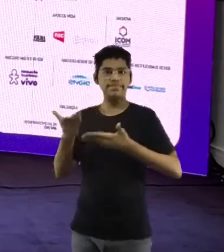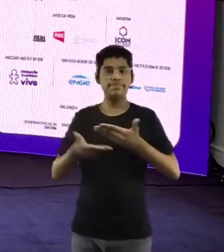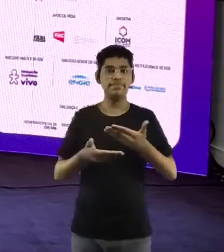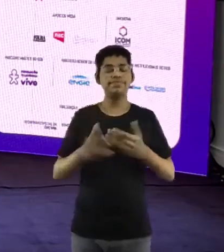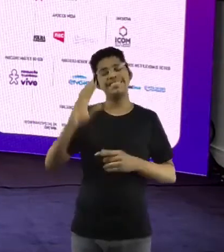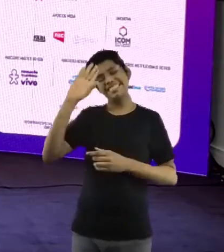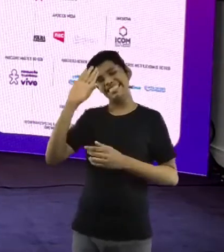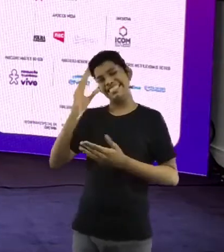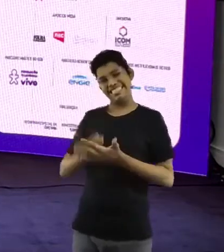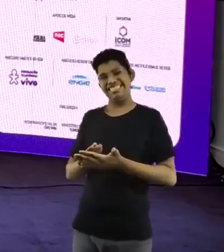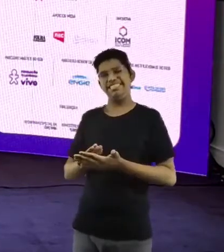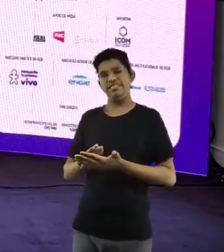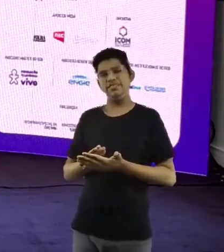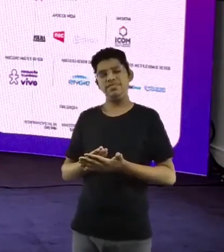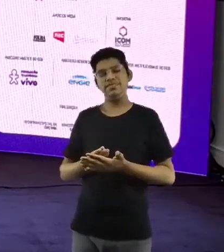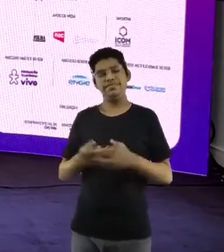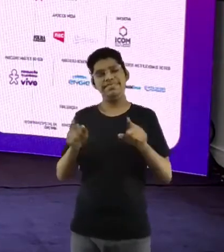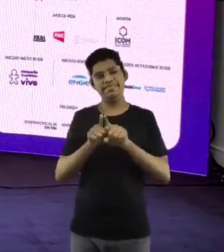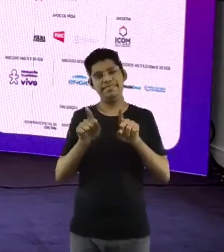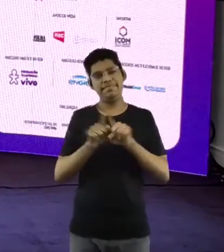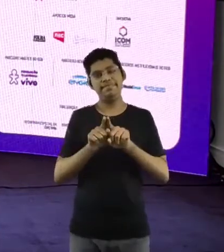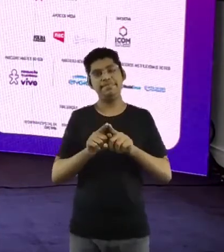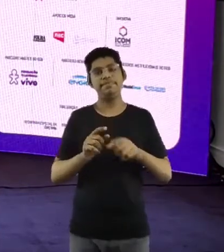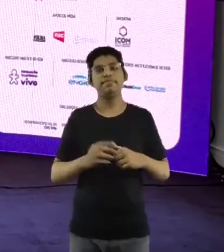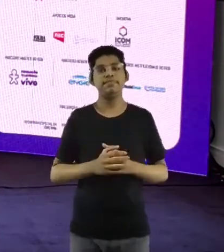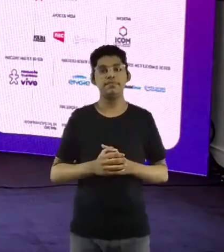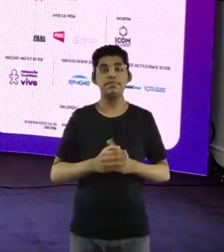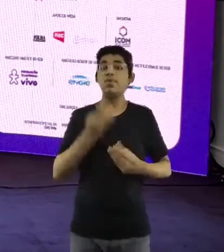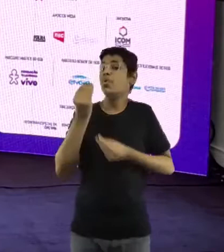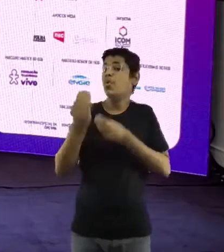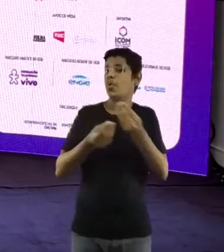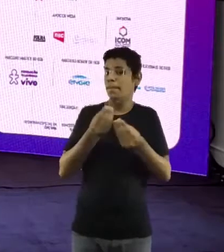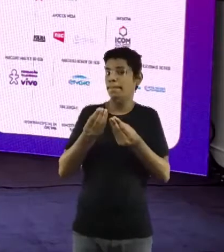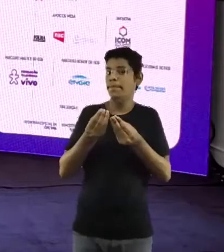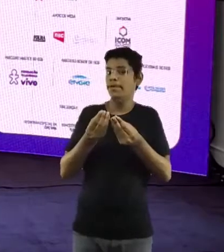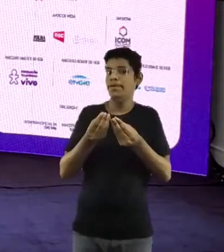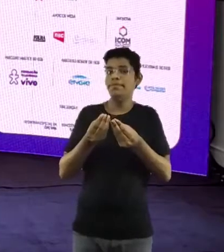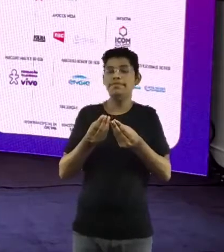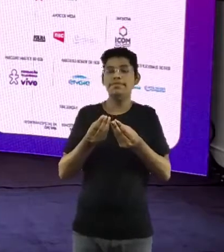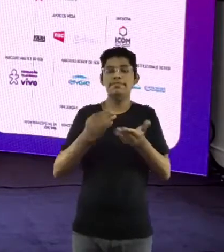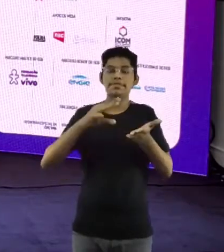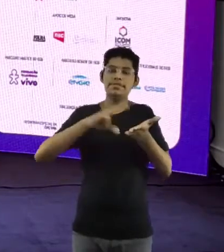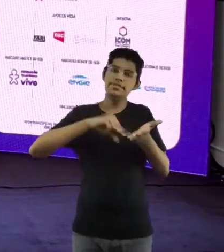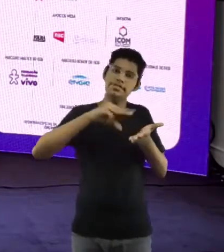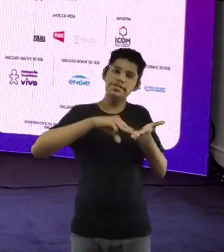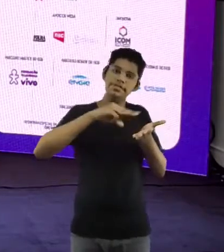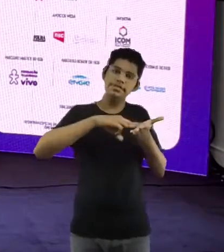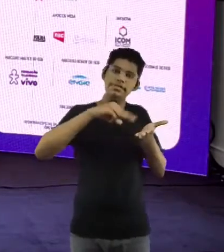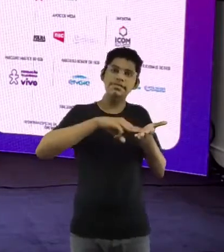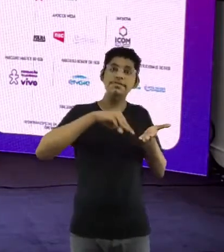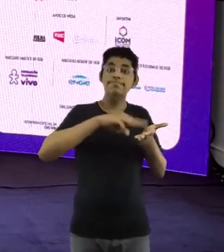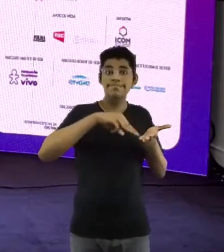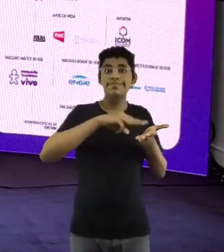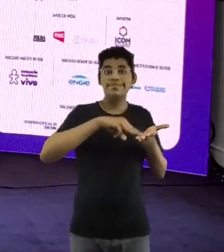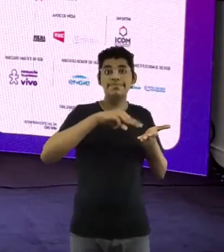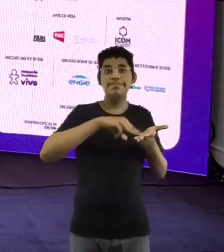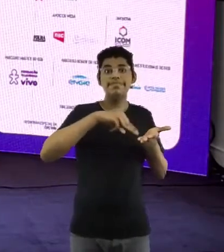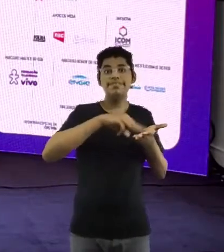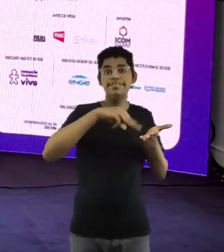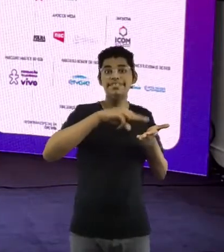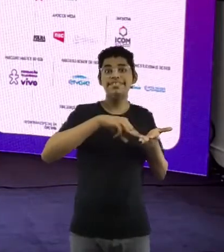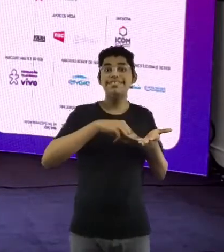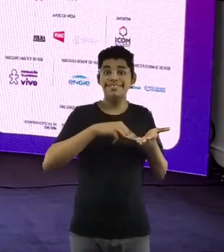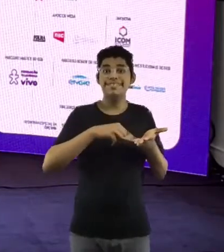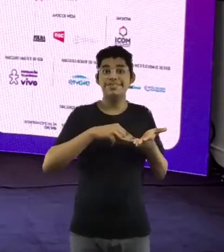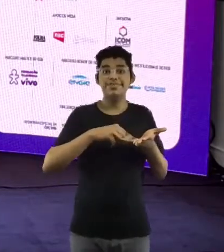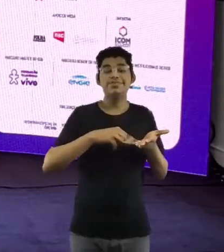decisões. E como que nós vamos fazer isso? Com a nossa metodologia testada e aprovada, que a Carol vai conversar, nós vamos falar com vocês,